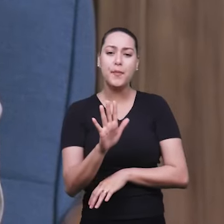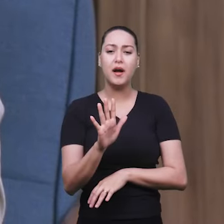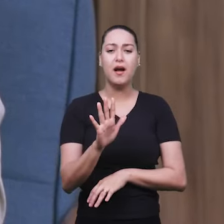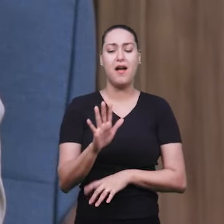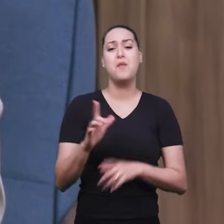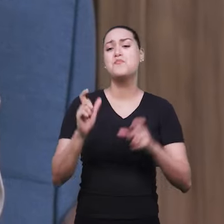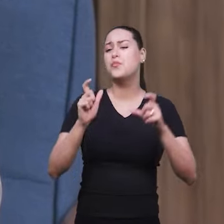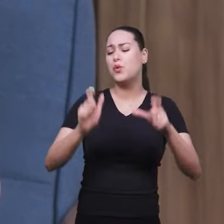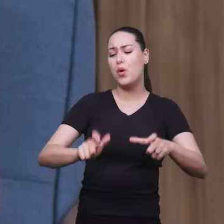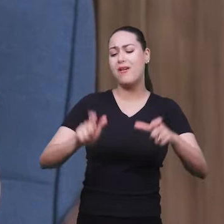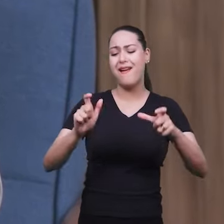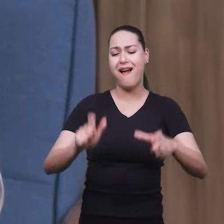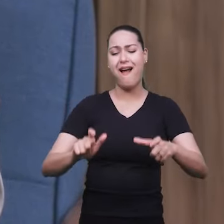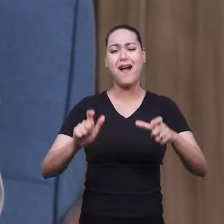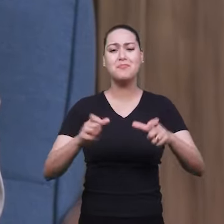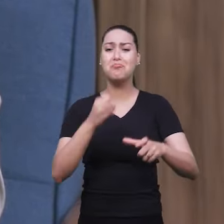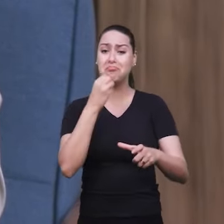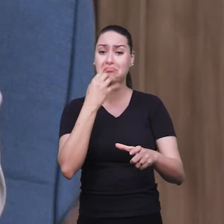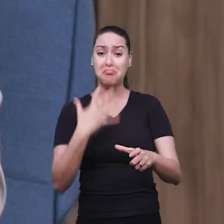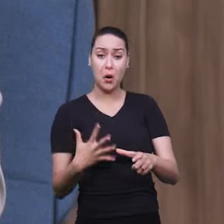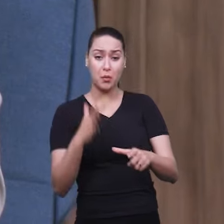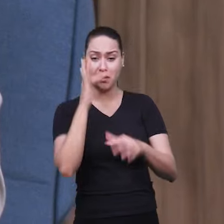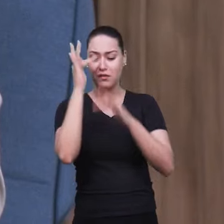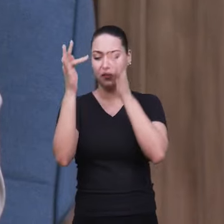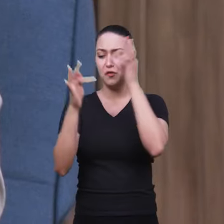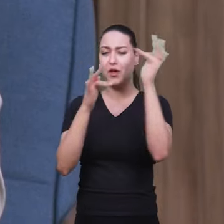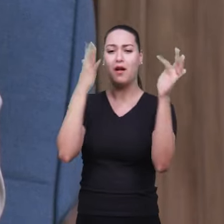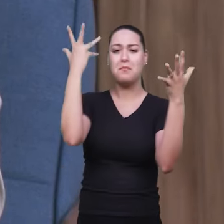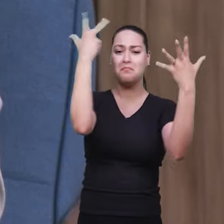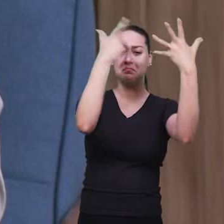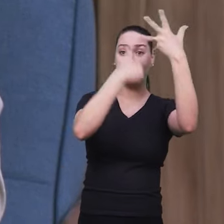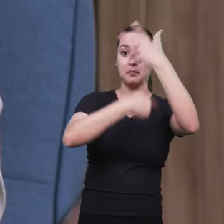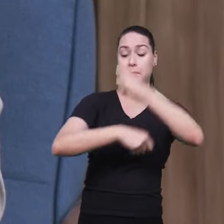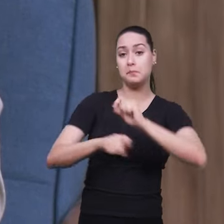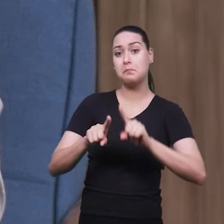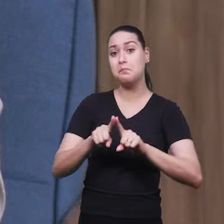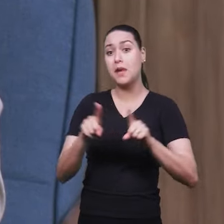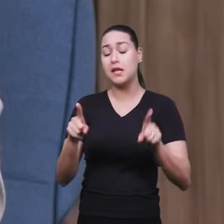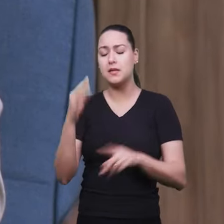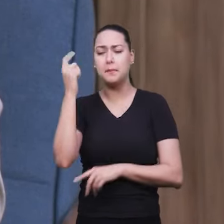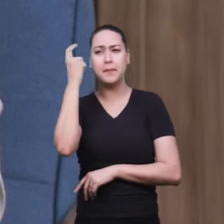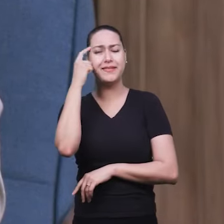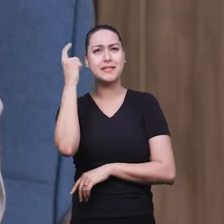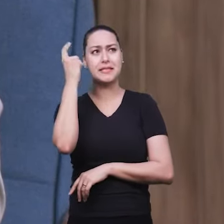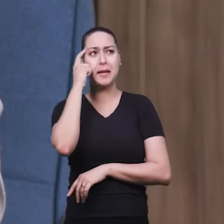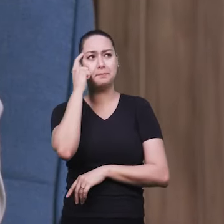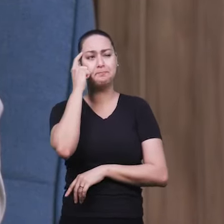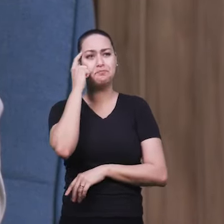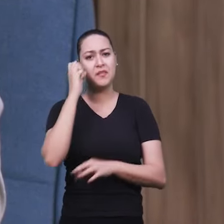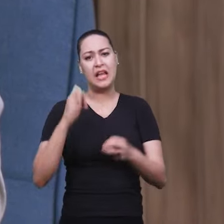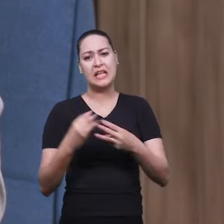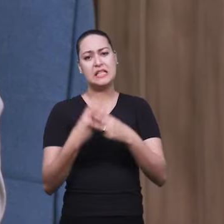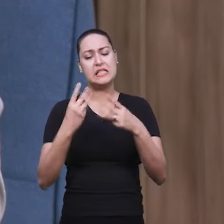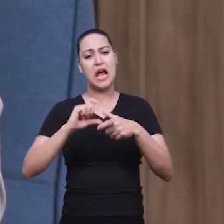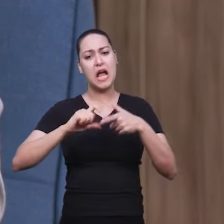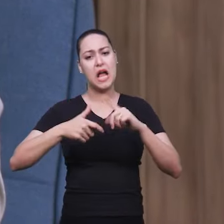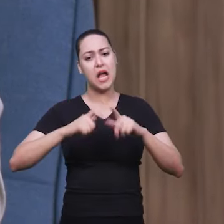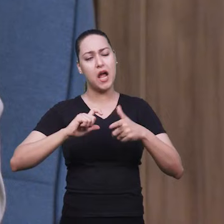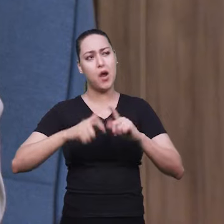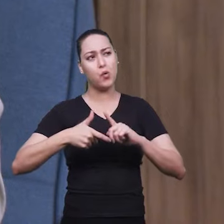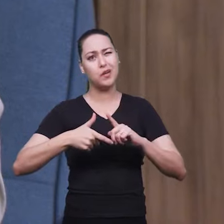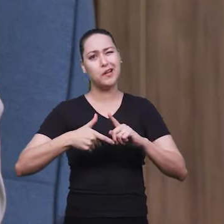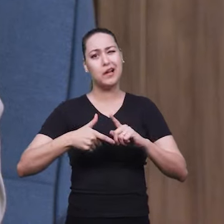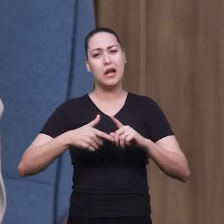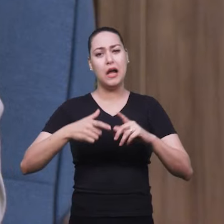mas você tem um ambiente muito propício para isso. Mas quando você pensa no ambiente de Israel, que é